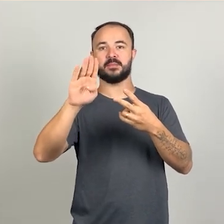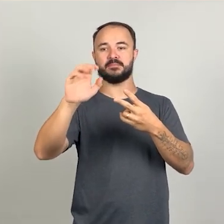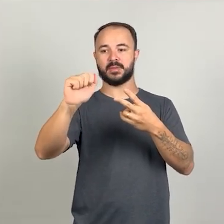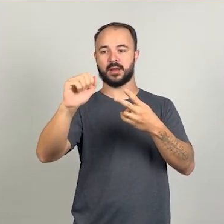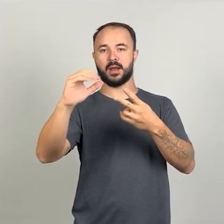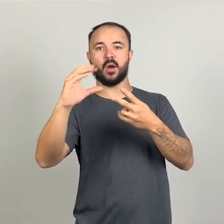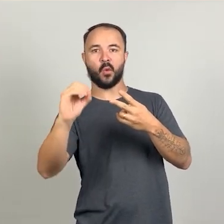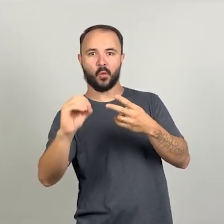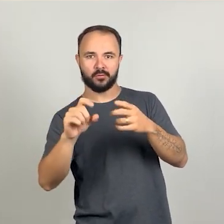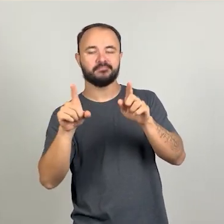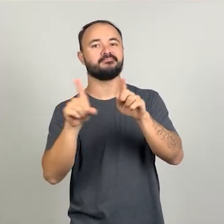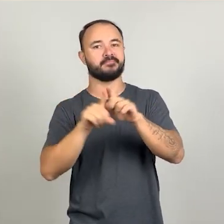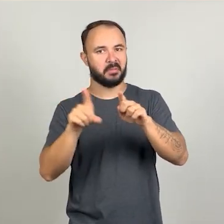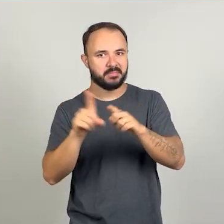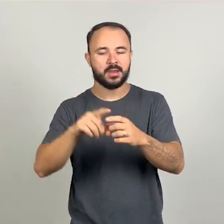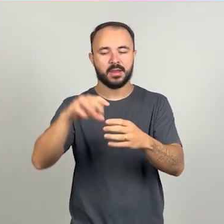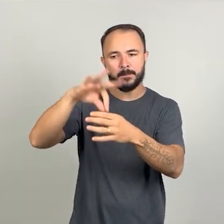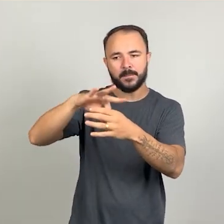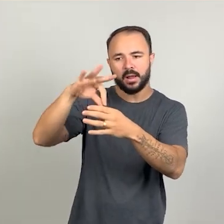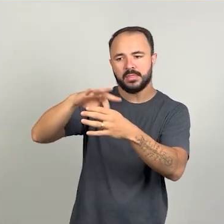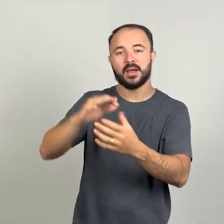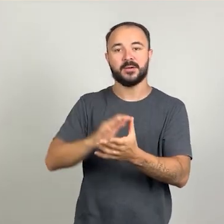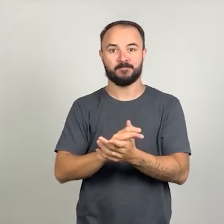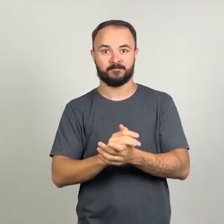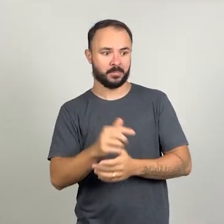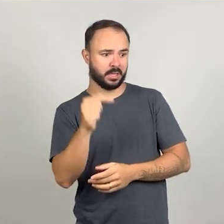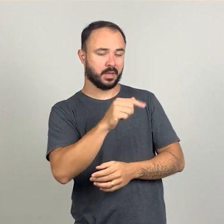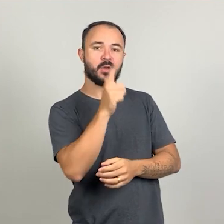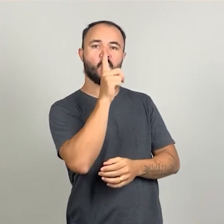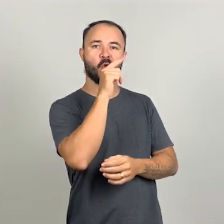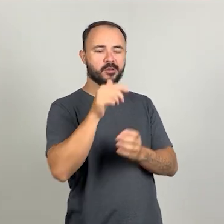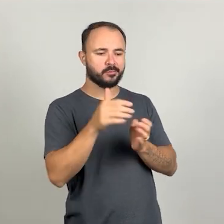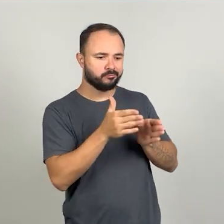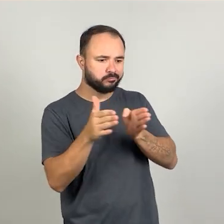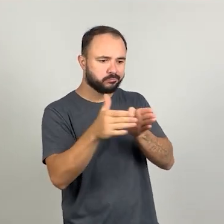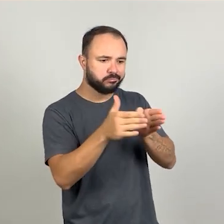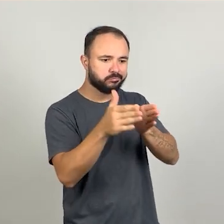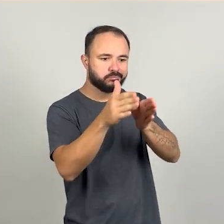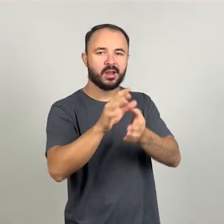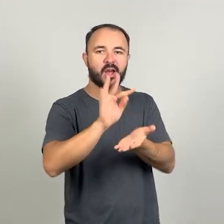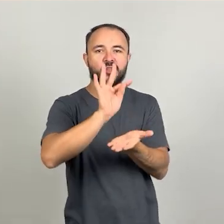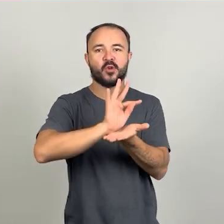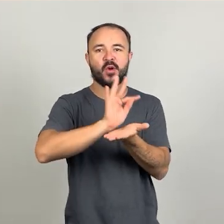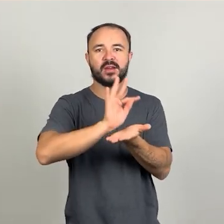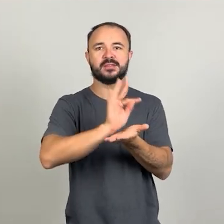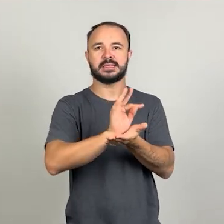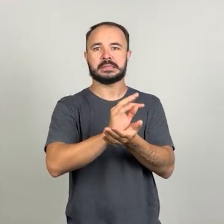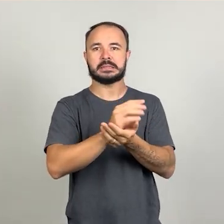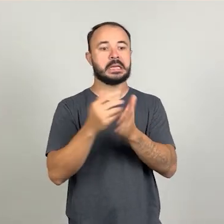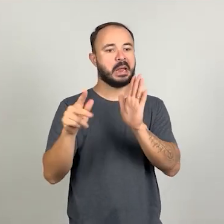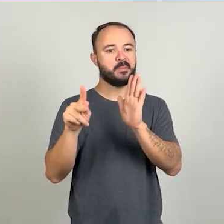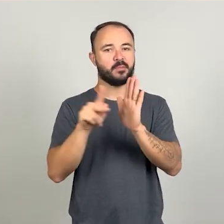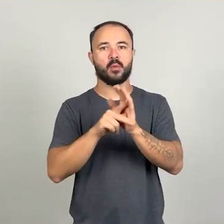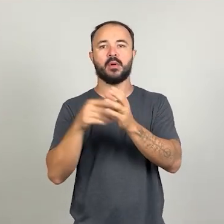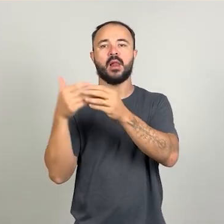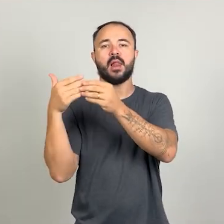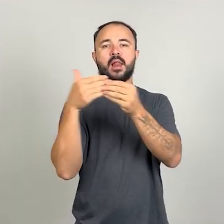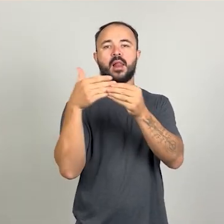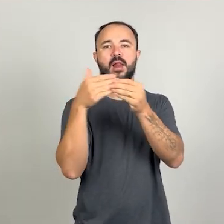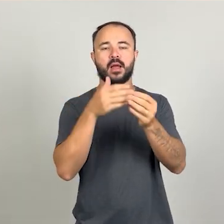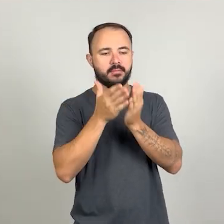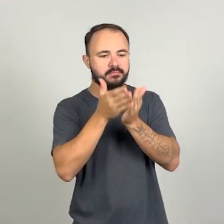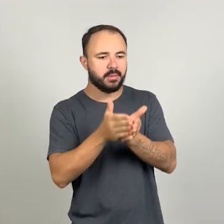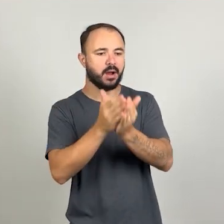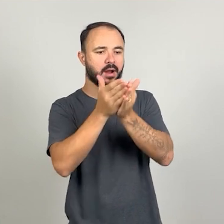Tocantins, ele funcionava para o transporte de mercadorias que vinham tanto de Belém como do